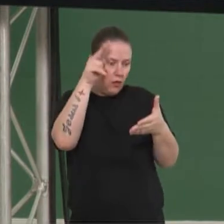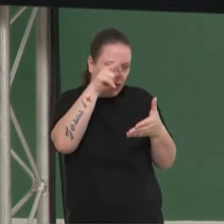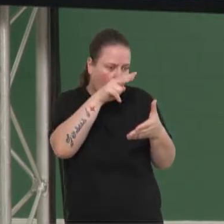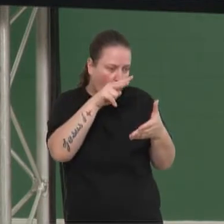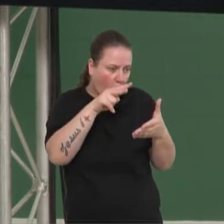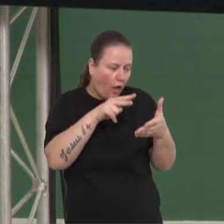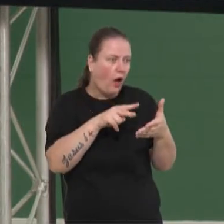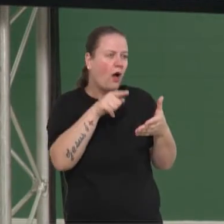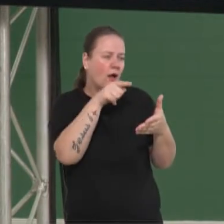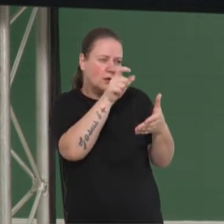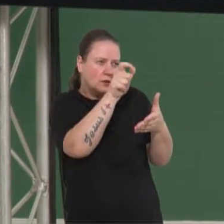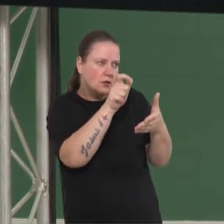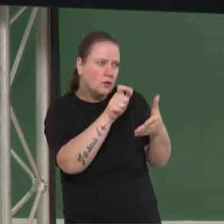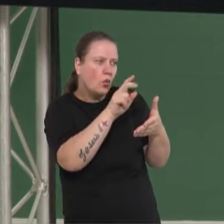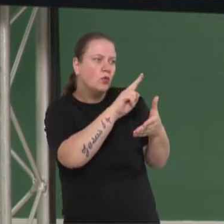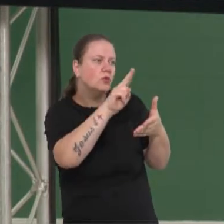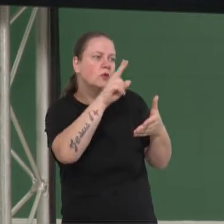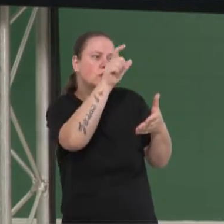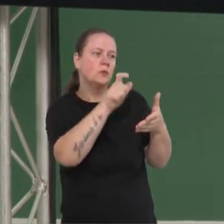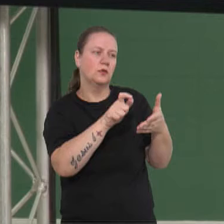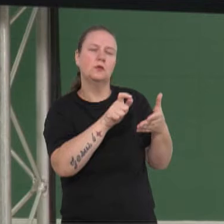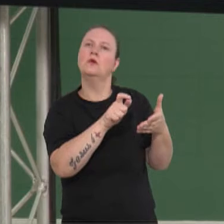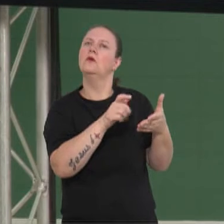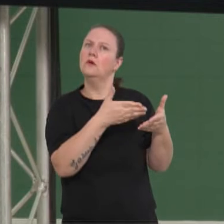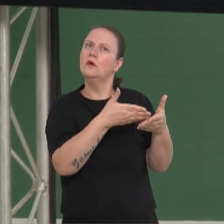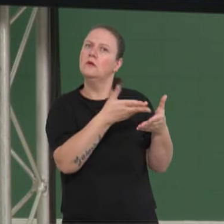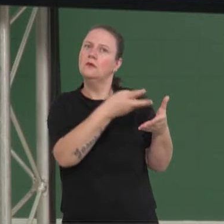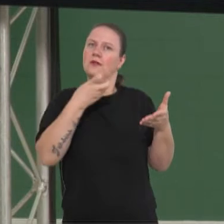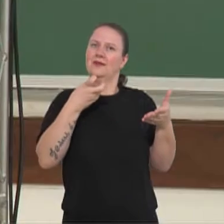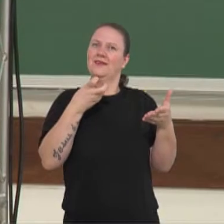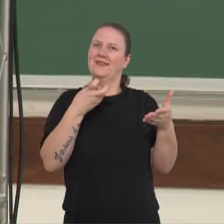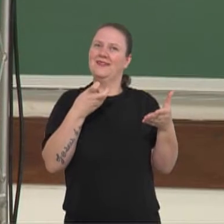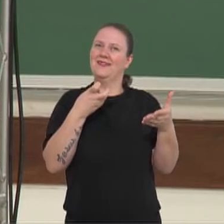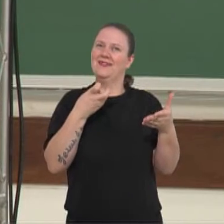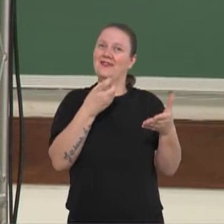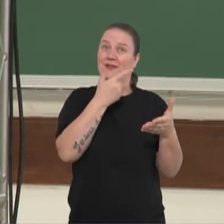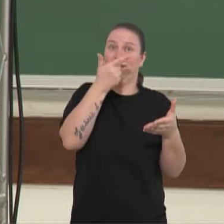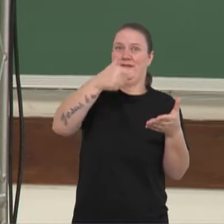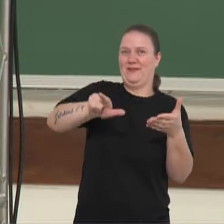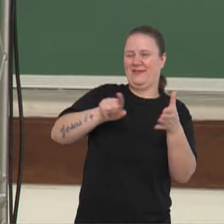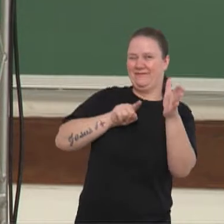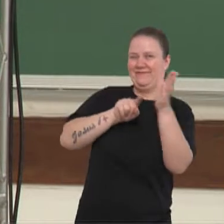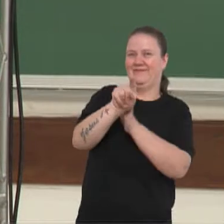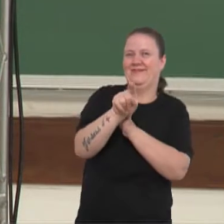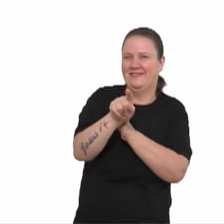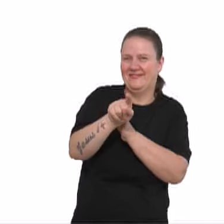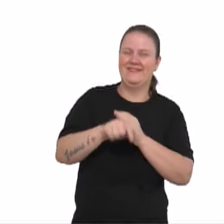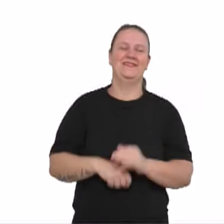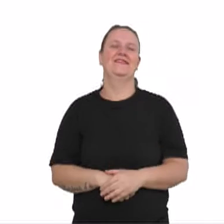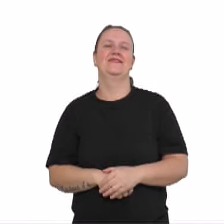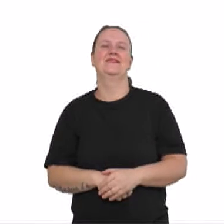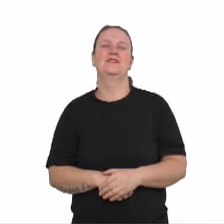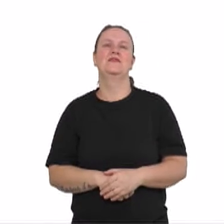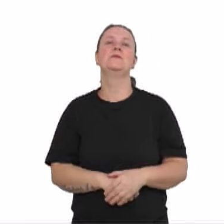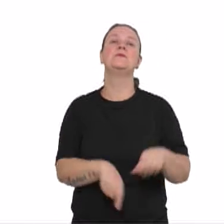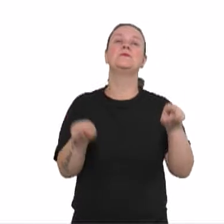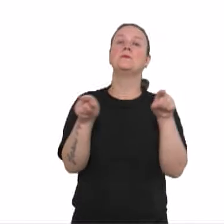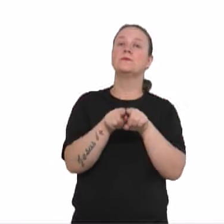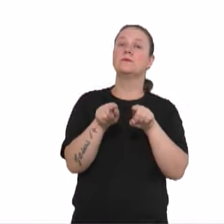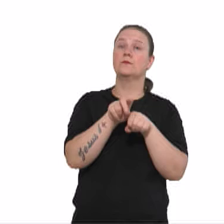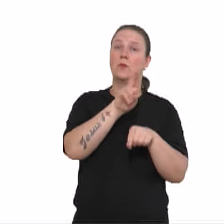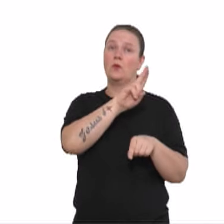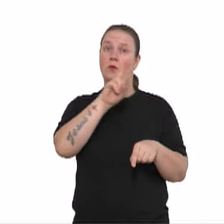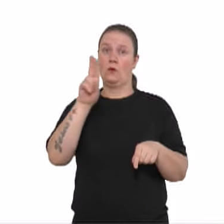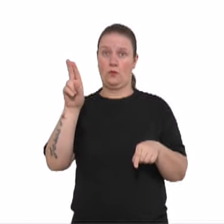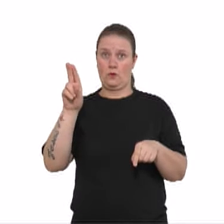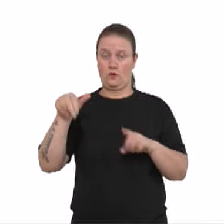quem está fazendo esta narração, certo? Vamos para o próximo. Além do nome do locutor,